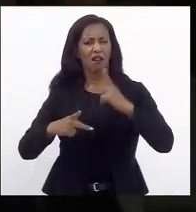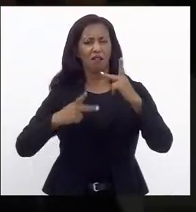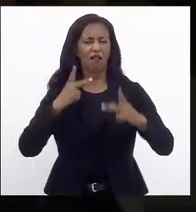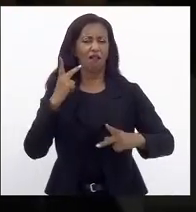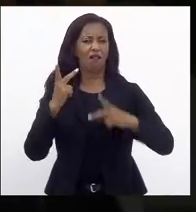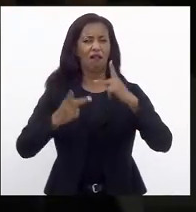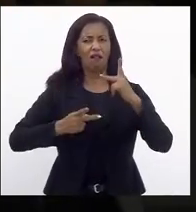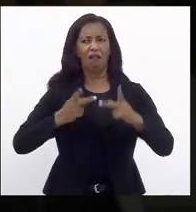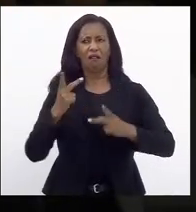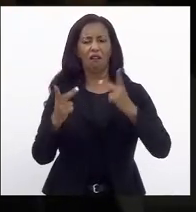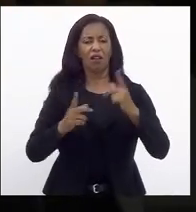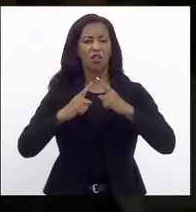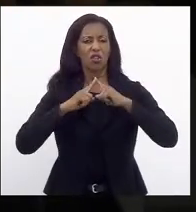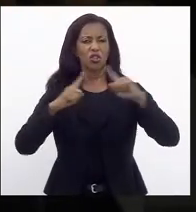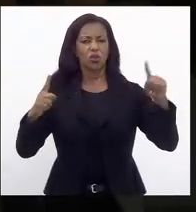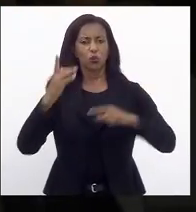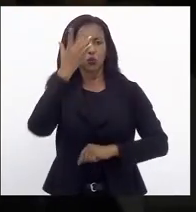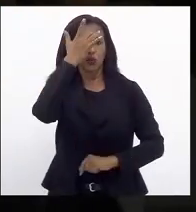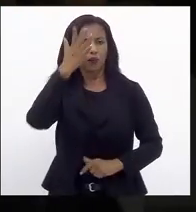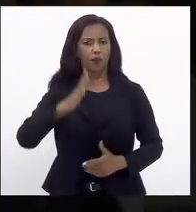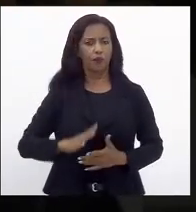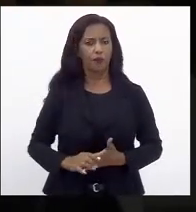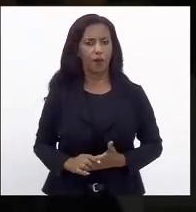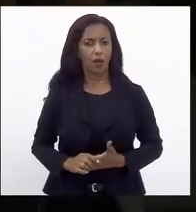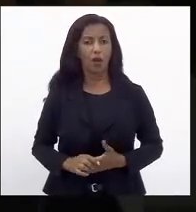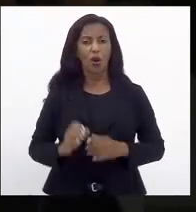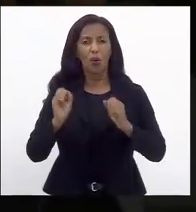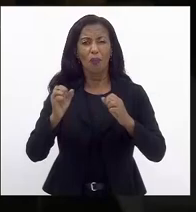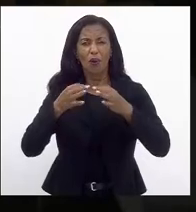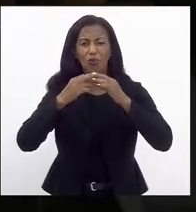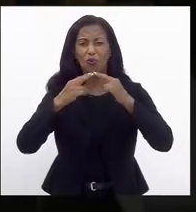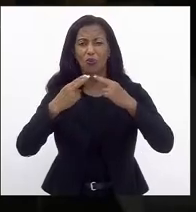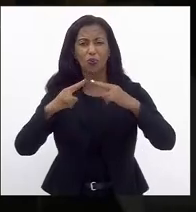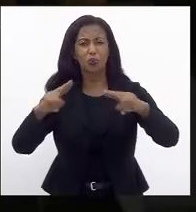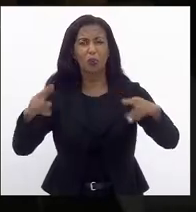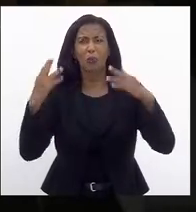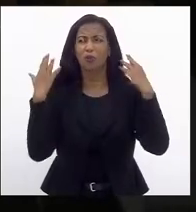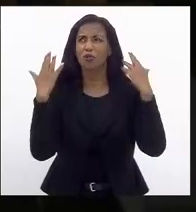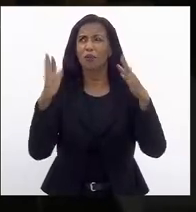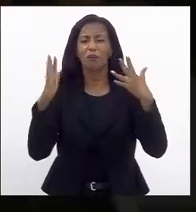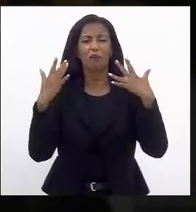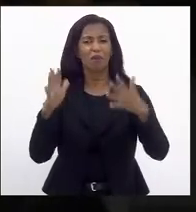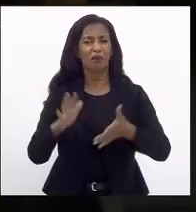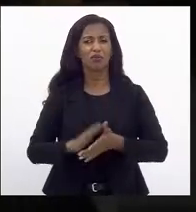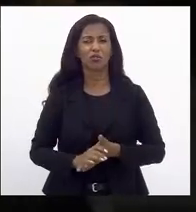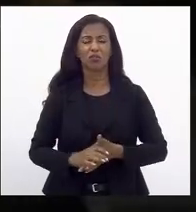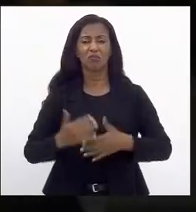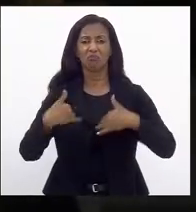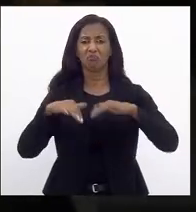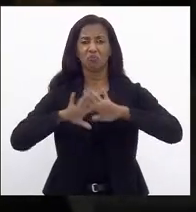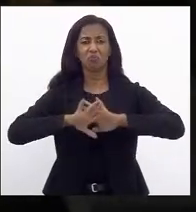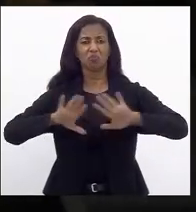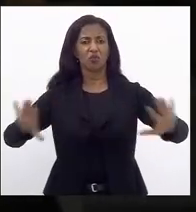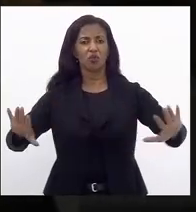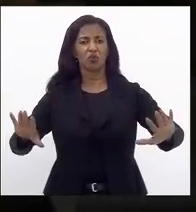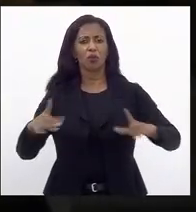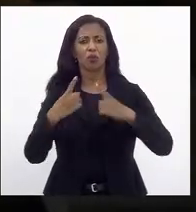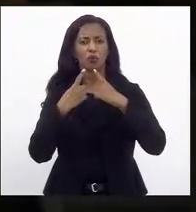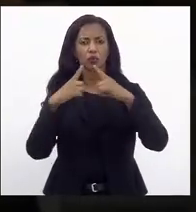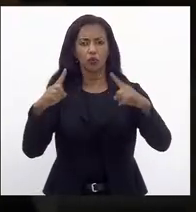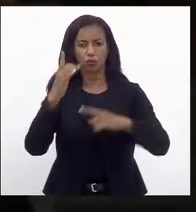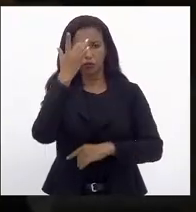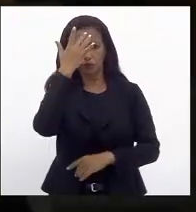que é para fazer o discurso fácil pode variar pode applaudir eu não não vou no discurso